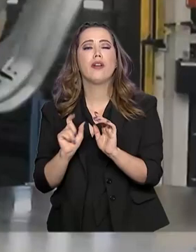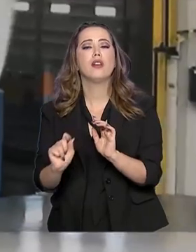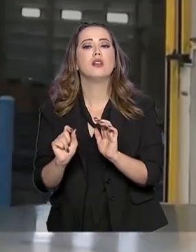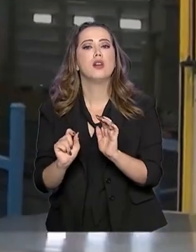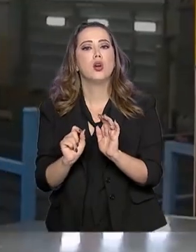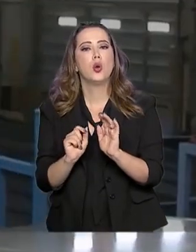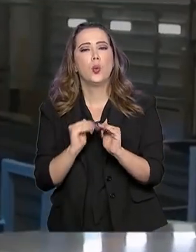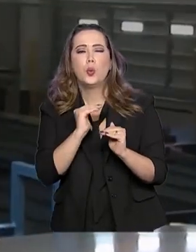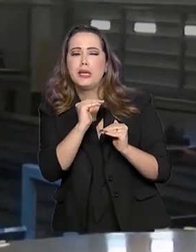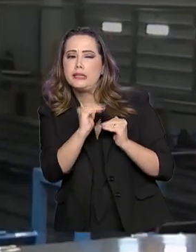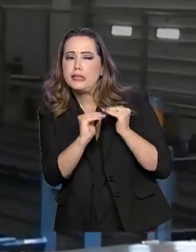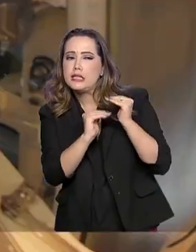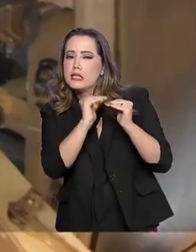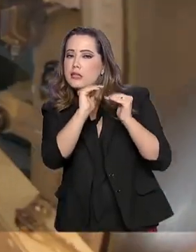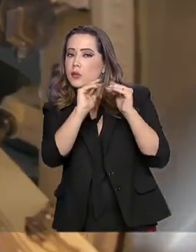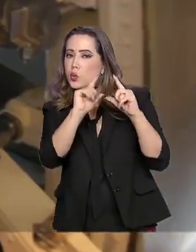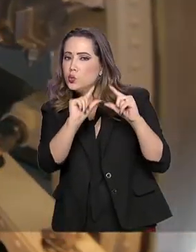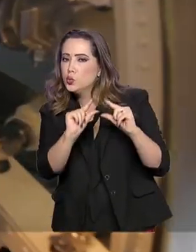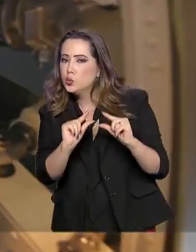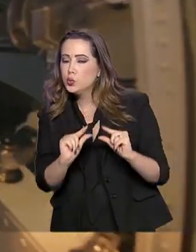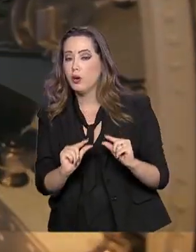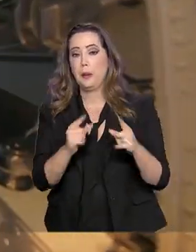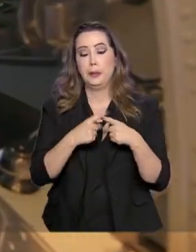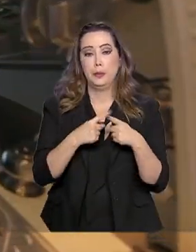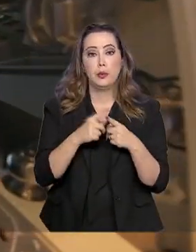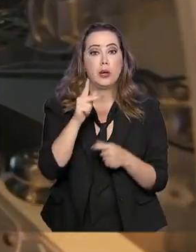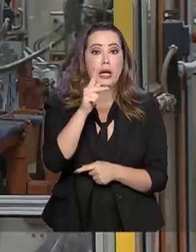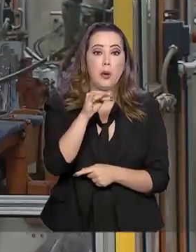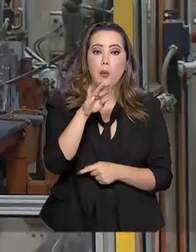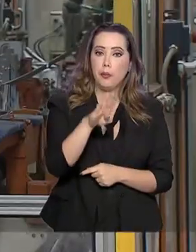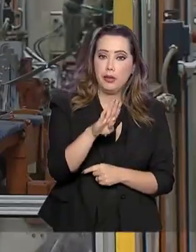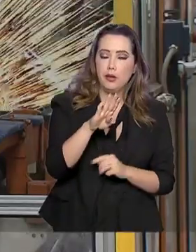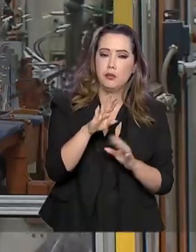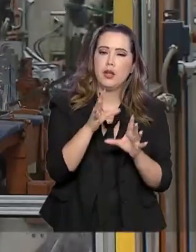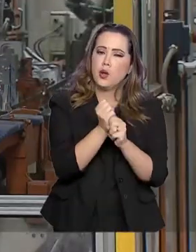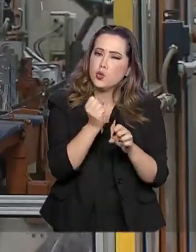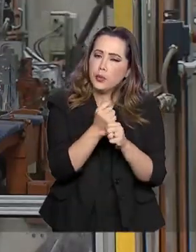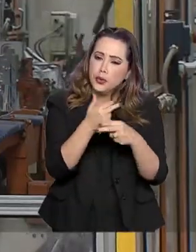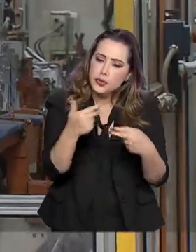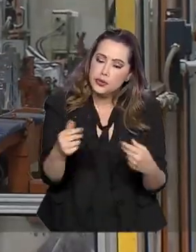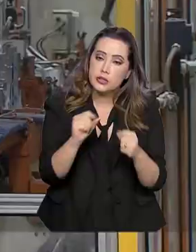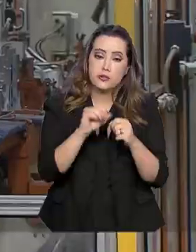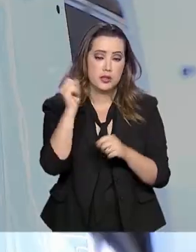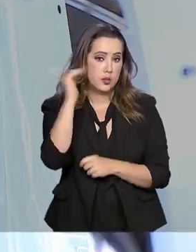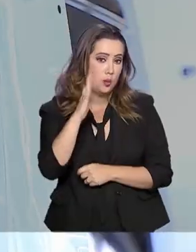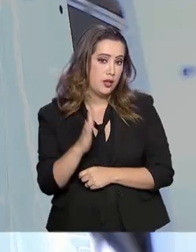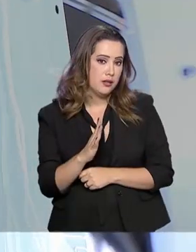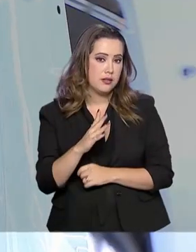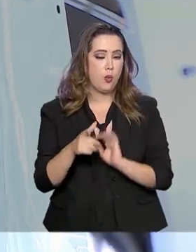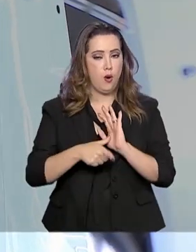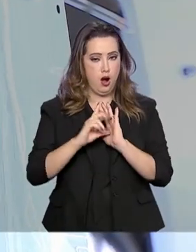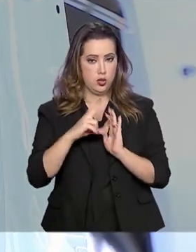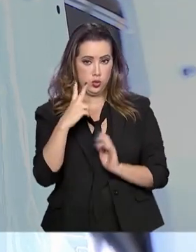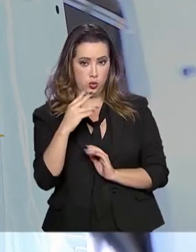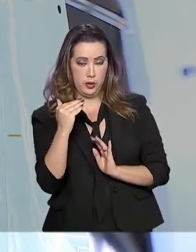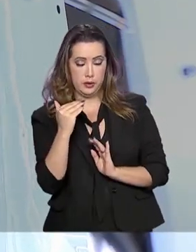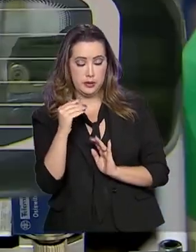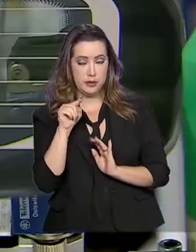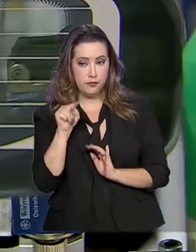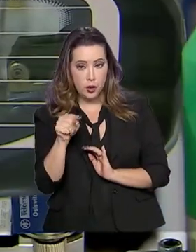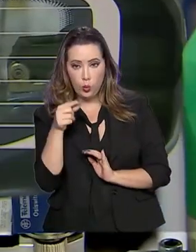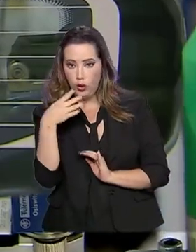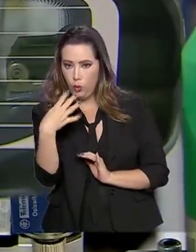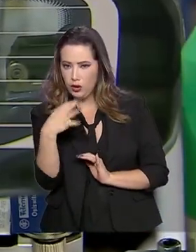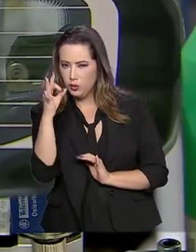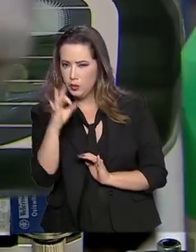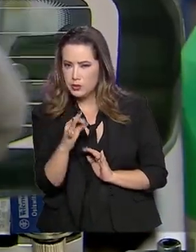este ano. A nova projeção do PIB, que é a soma de todos os bens e serviços produzidos no país, passou de 2,4% para